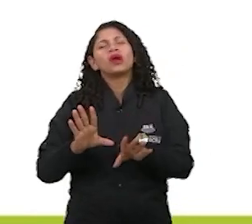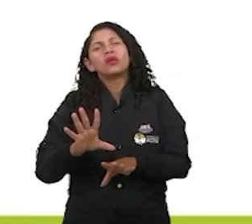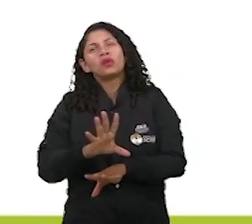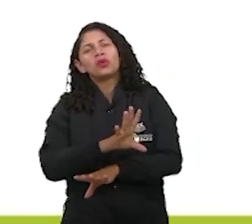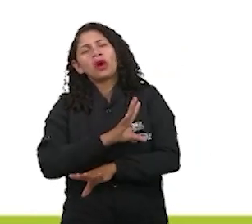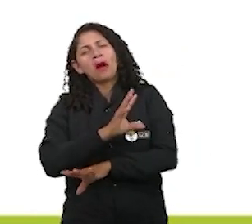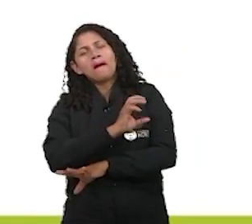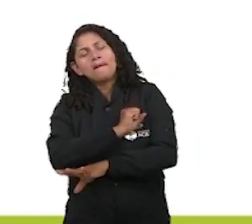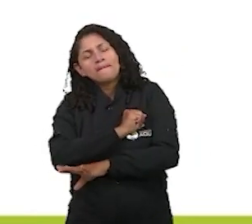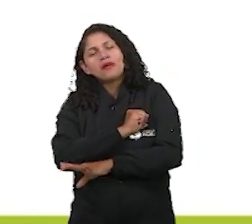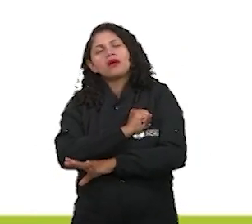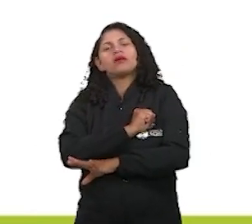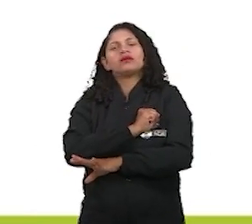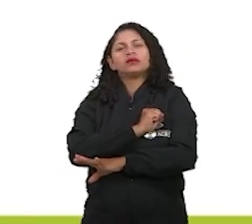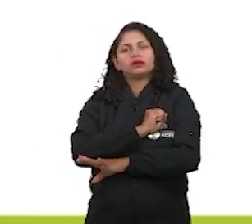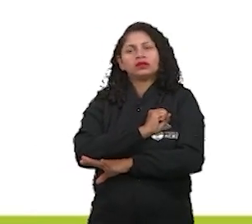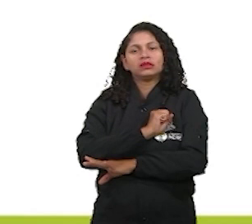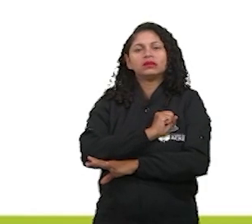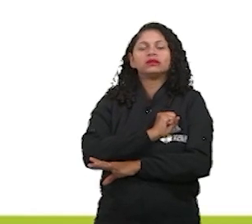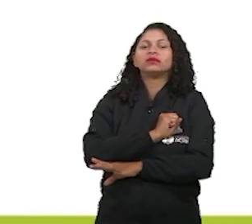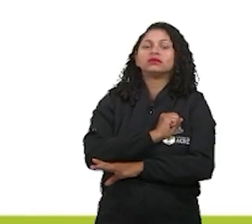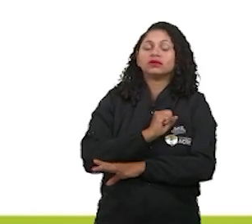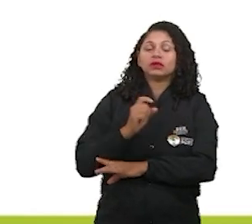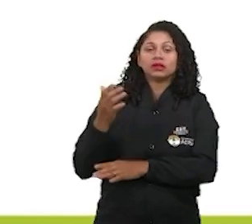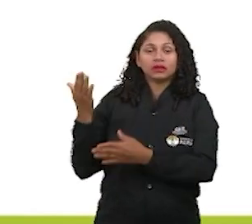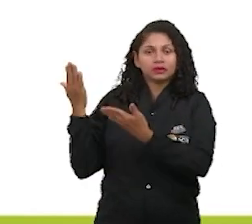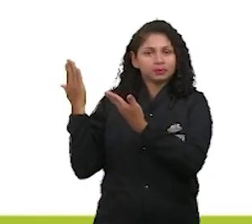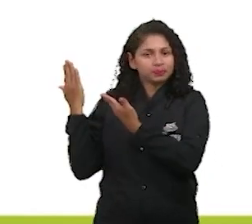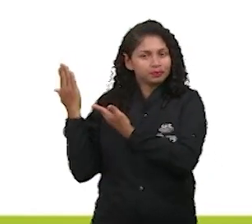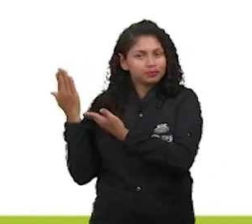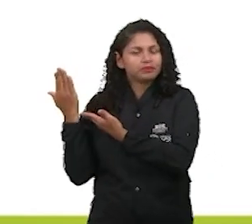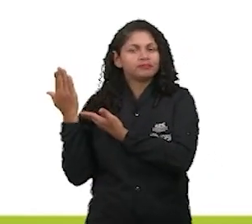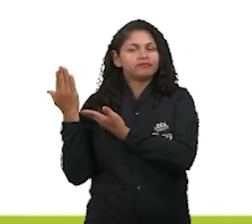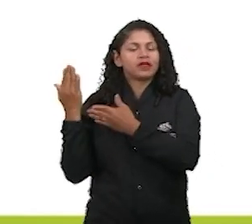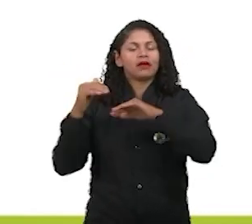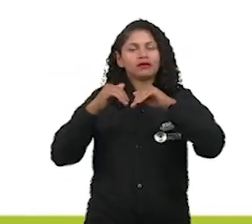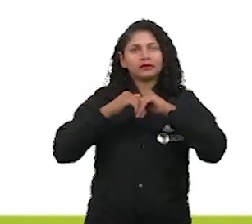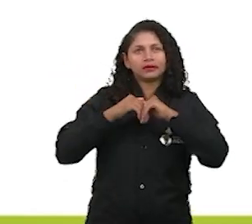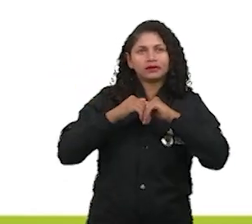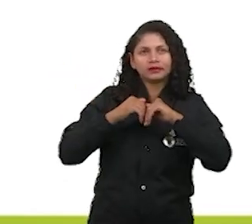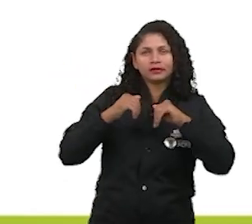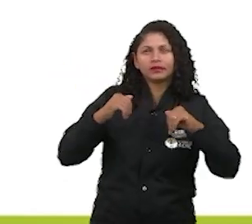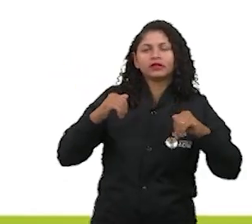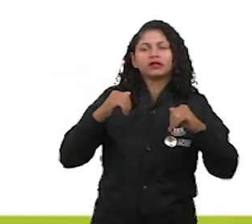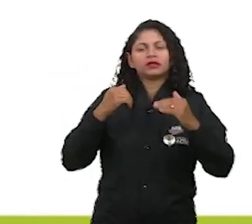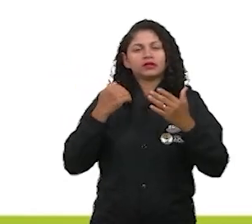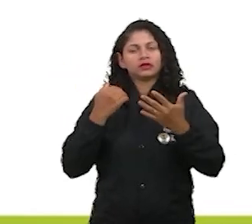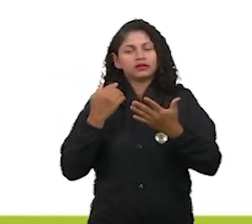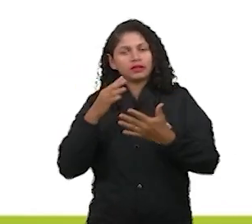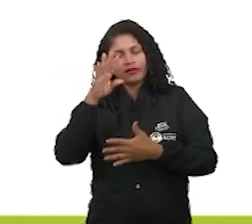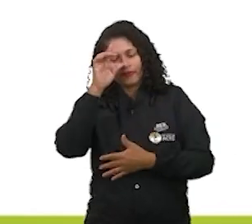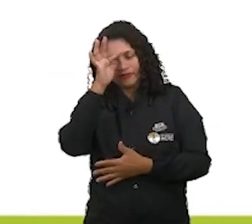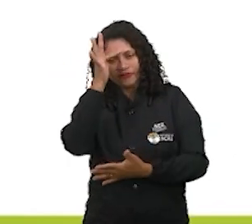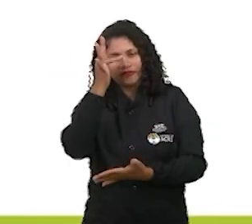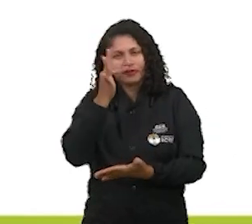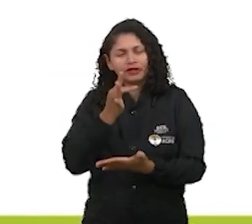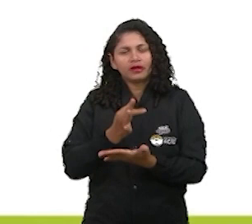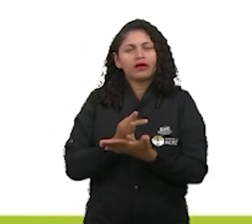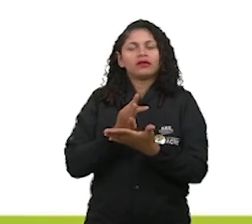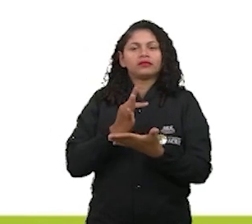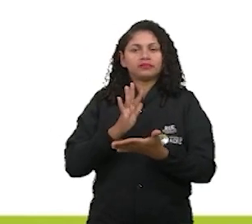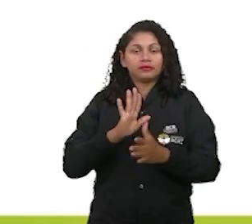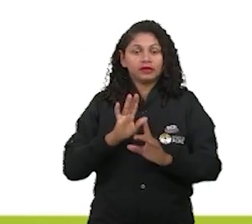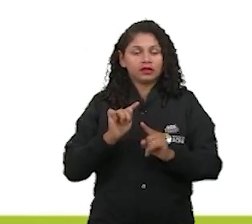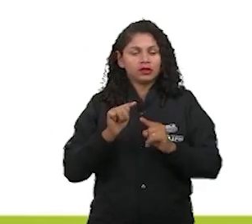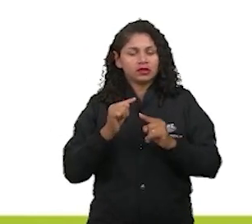Aqui nós temos soneto da fidelidade, mas tem soneto da separação, soneto do amor total e vários outros,